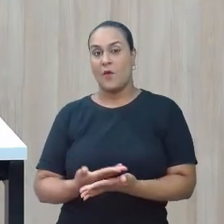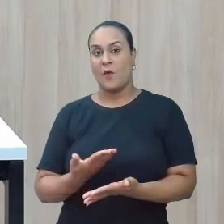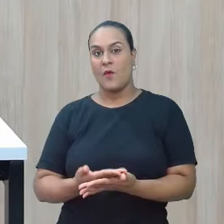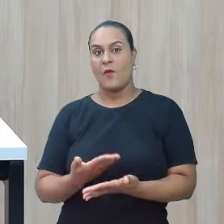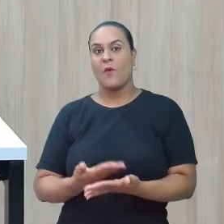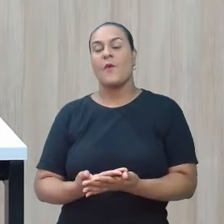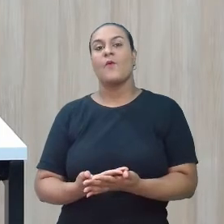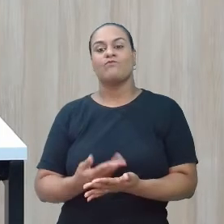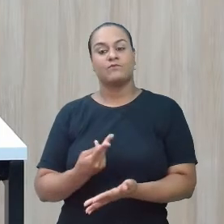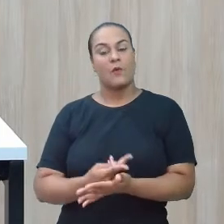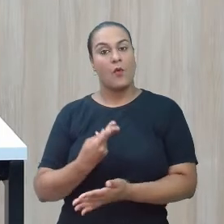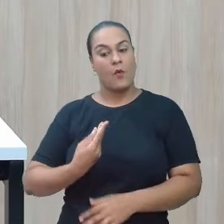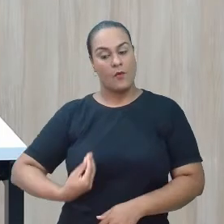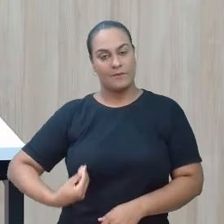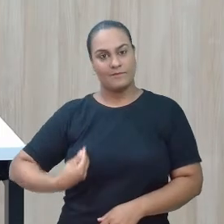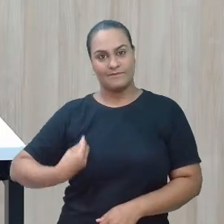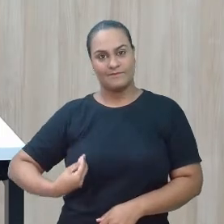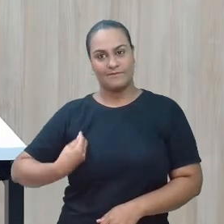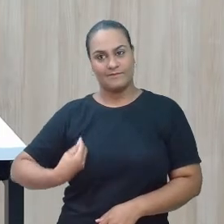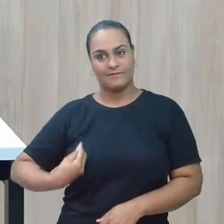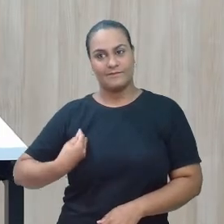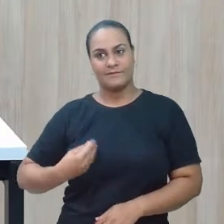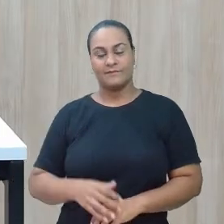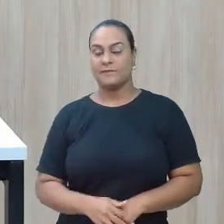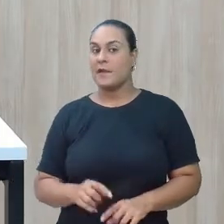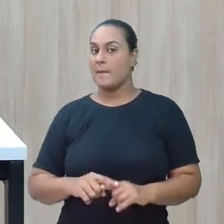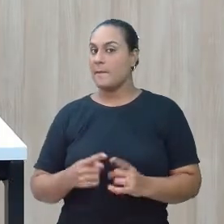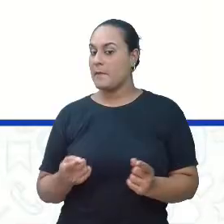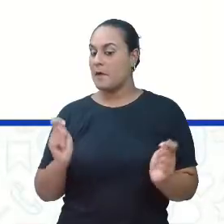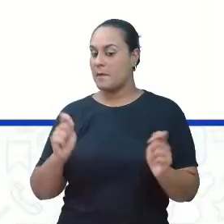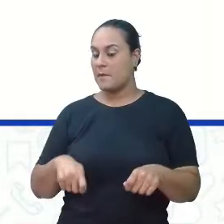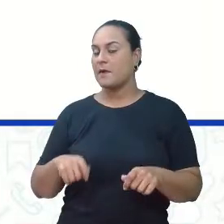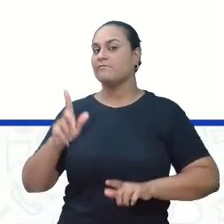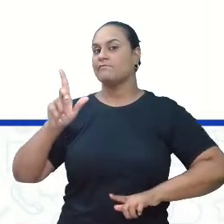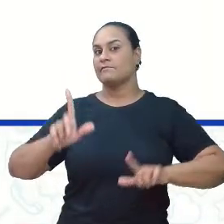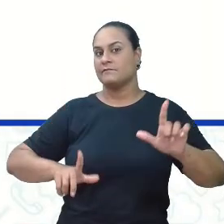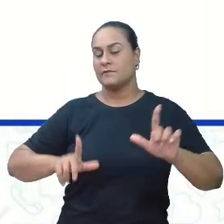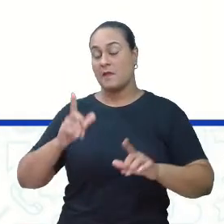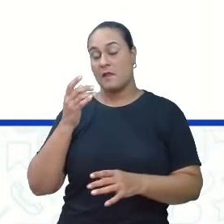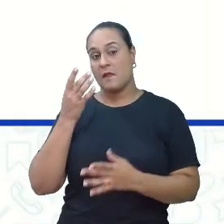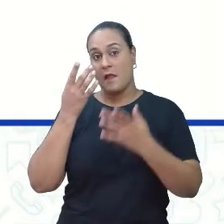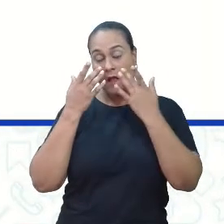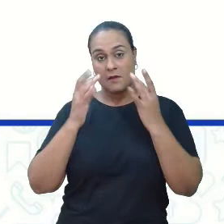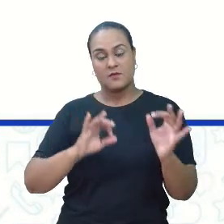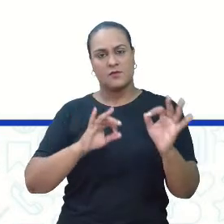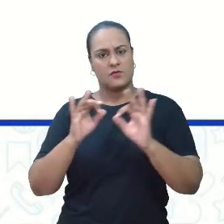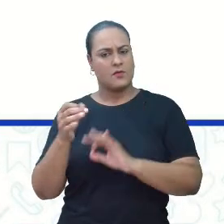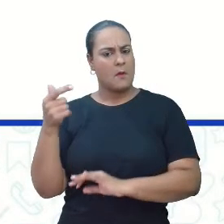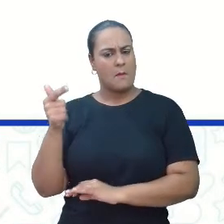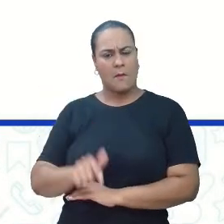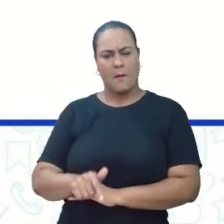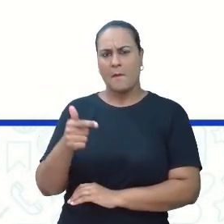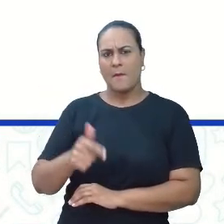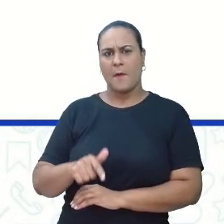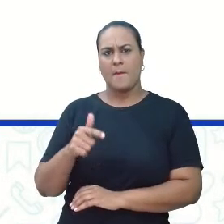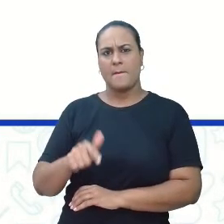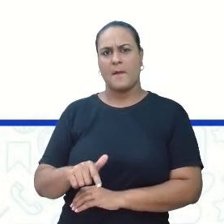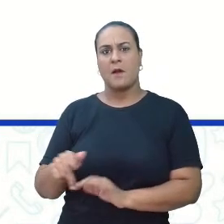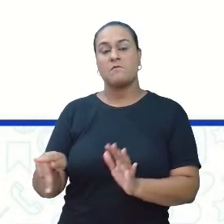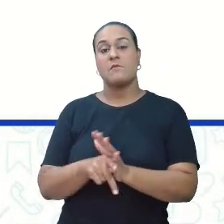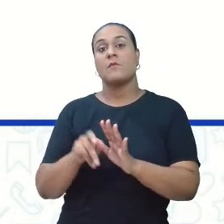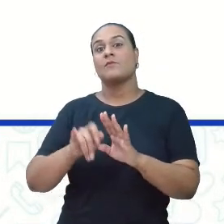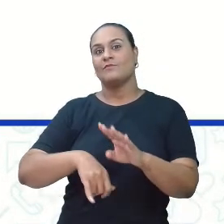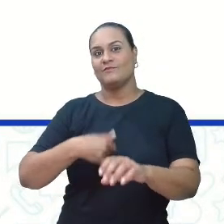acontecendo ao vivo. Mas vocês poderão assistir essa aula quantas vezes vocês quiserem no YouTube. Não é